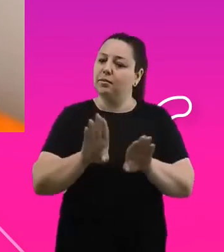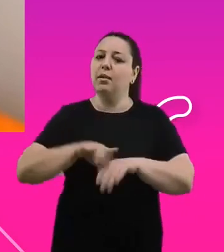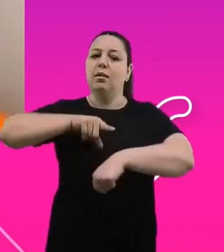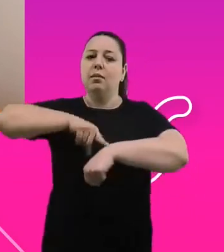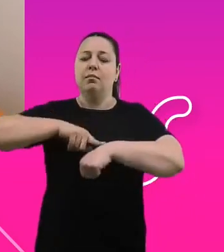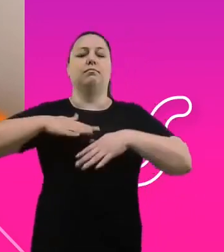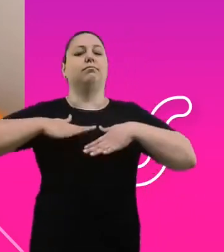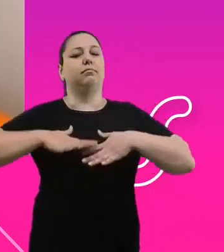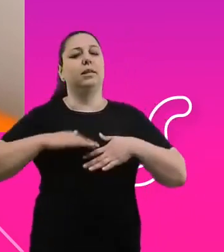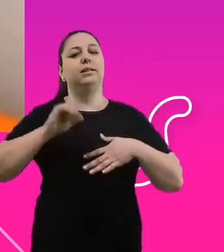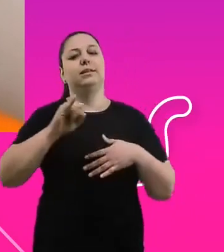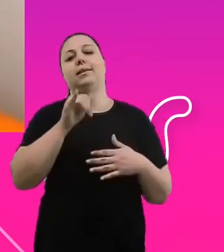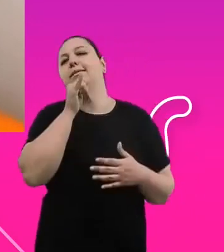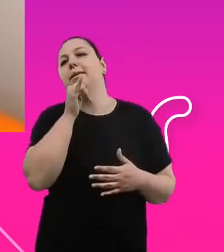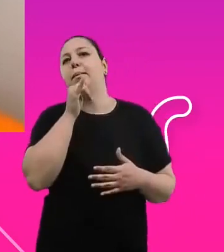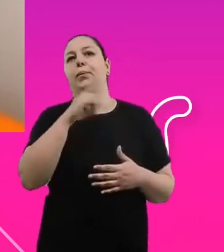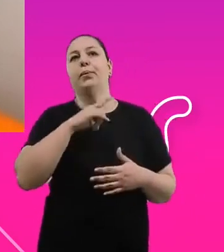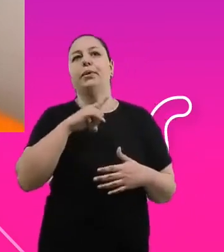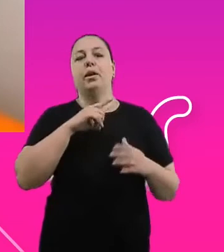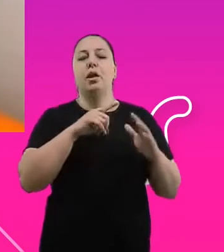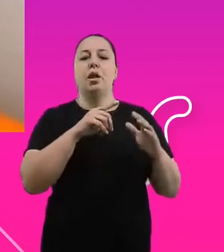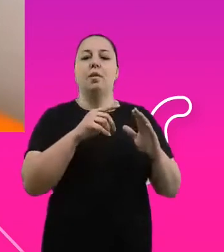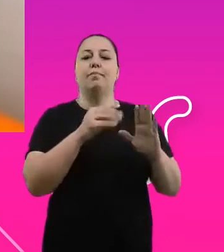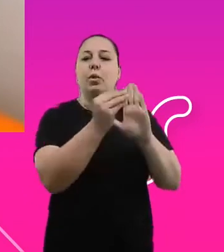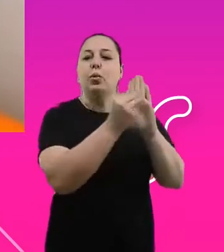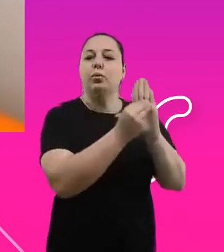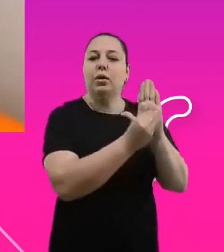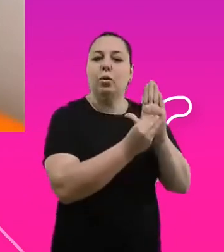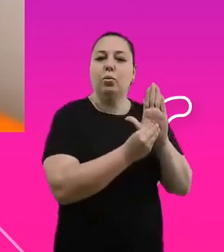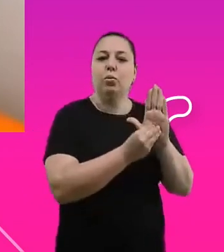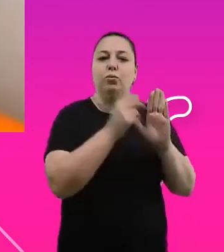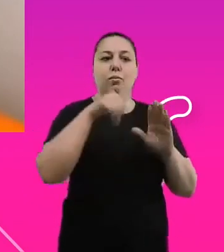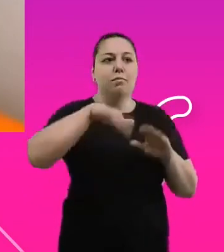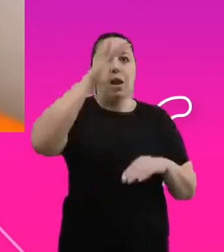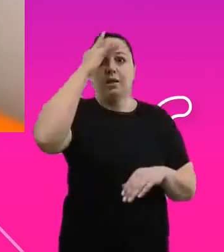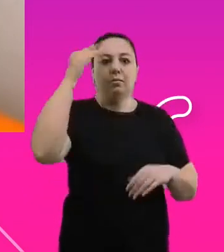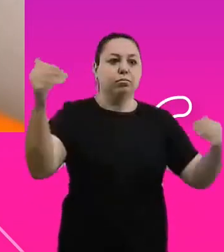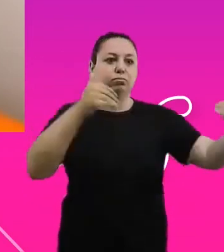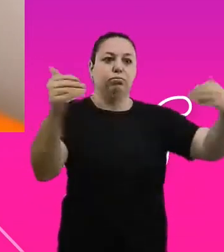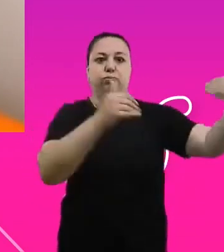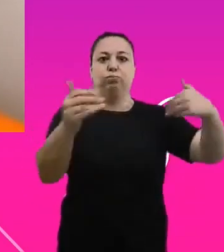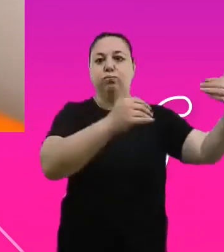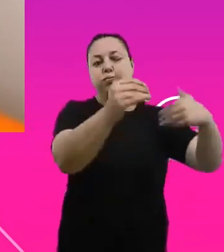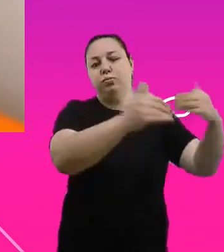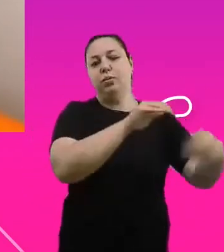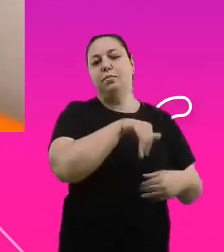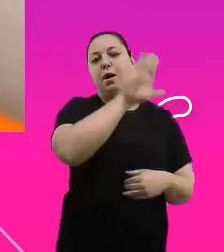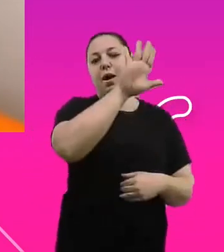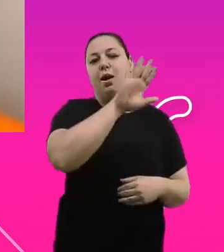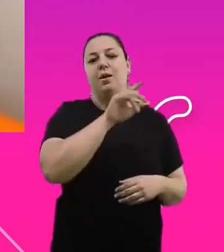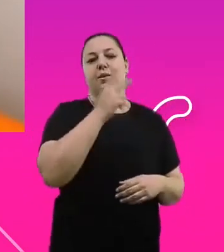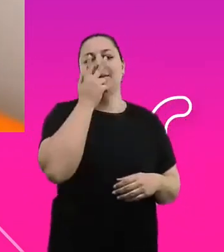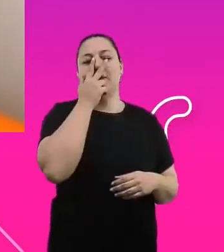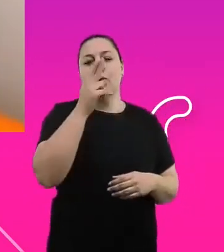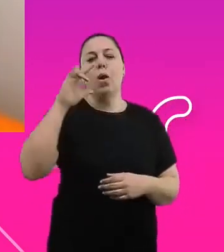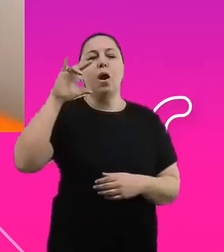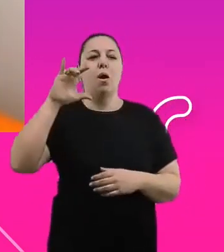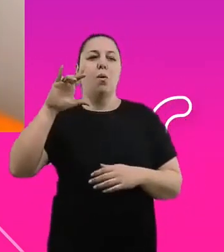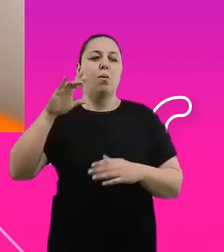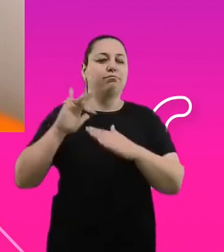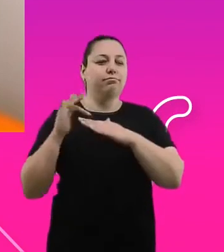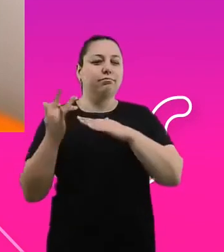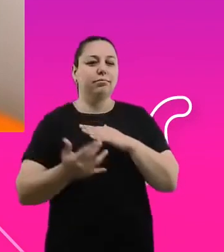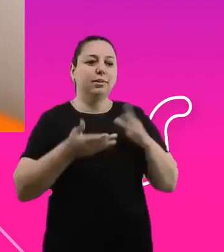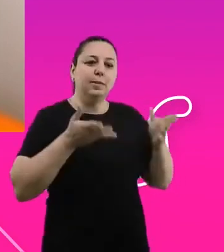conteúdo tem interatividade, é o conteúdo que vale a pena mostrar para mais pessoas, que mais pessoas provavelmente vão engajar mais. Então, não necessariamente